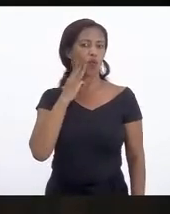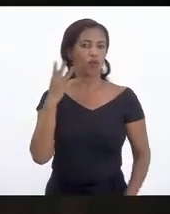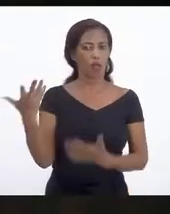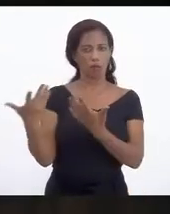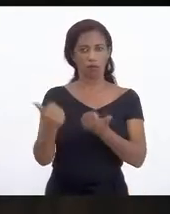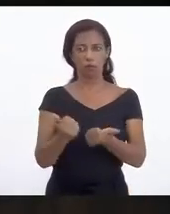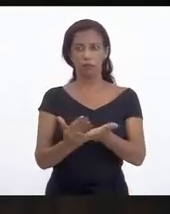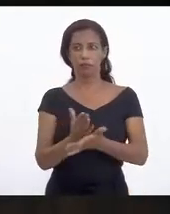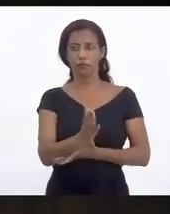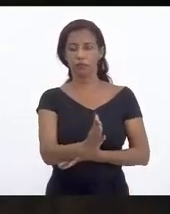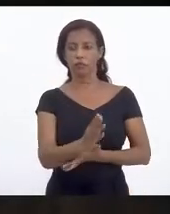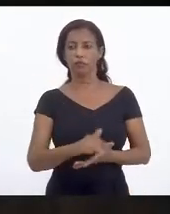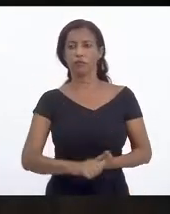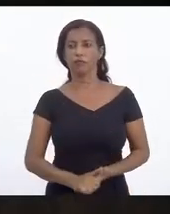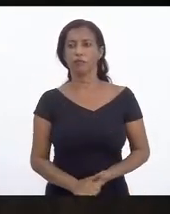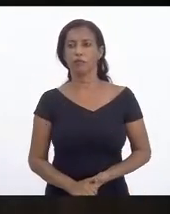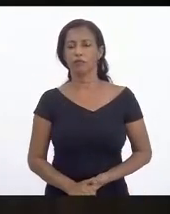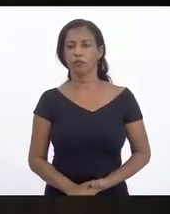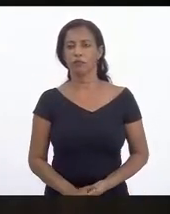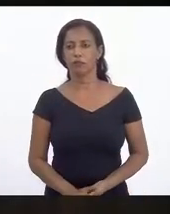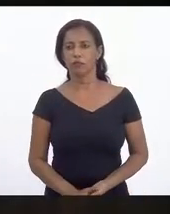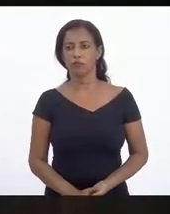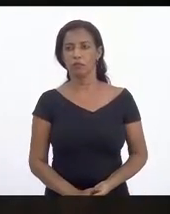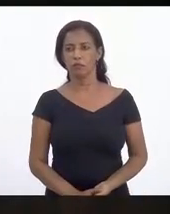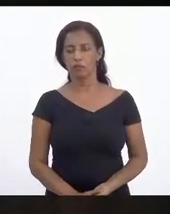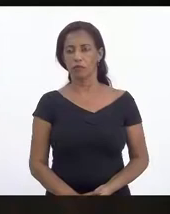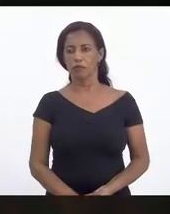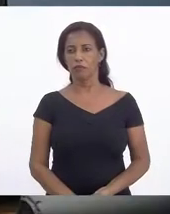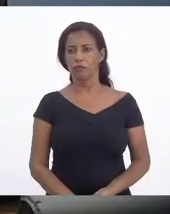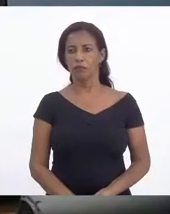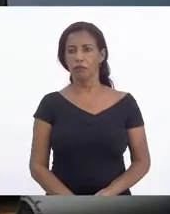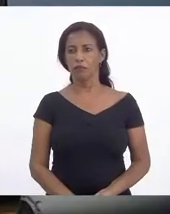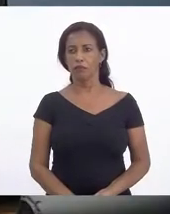aprovam, permaneçam como estão, aprovado.